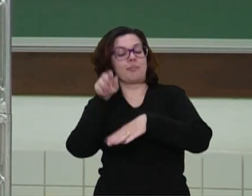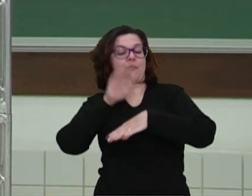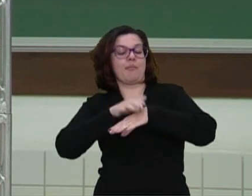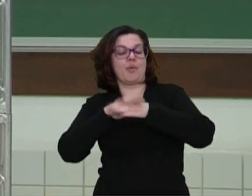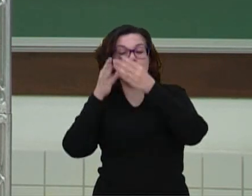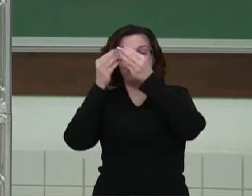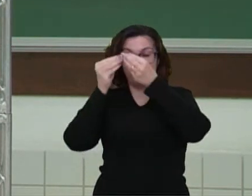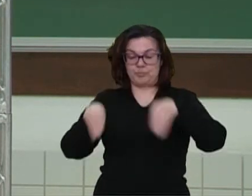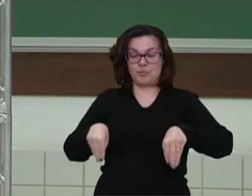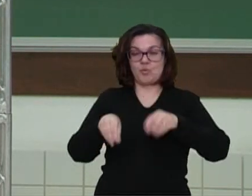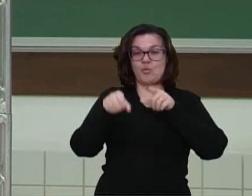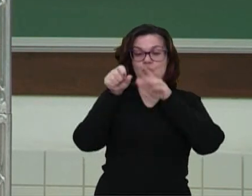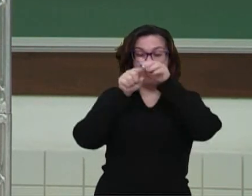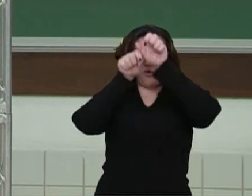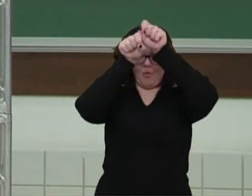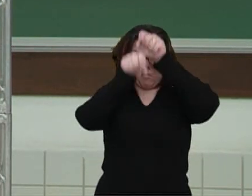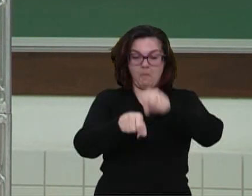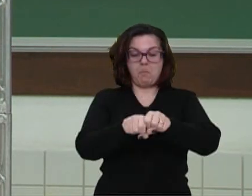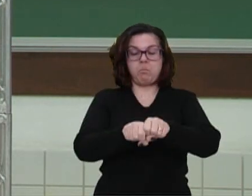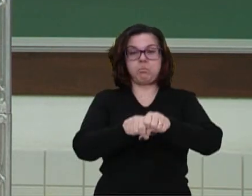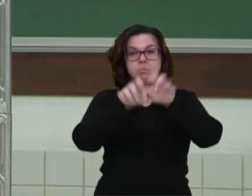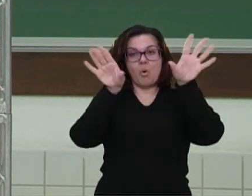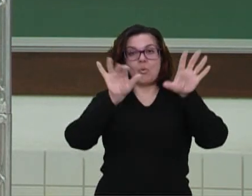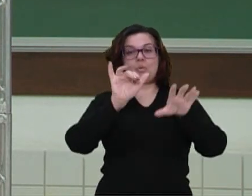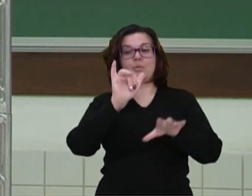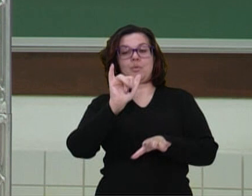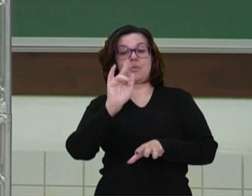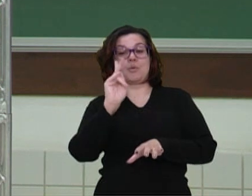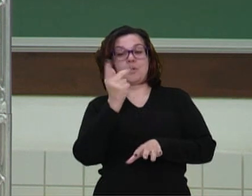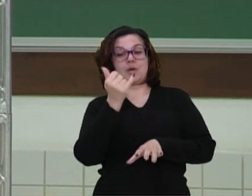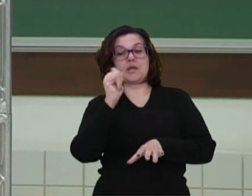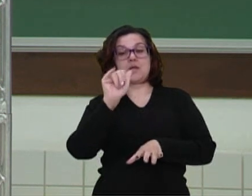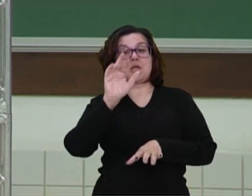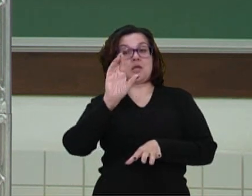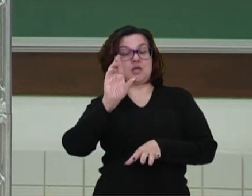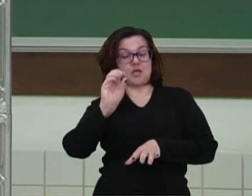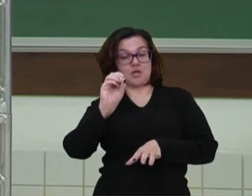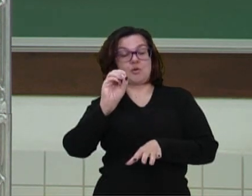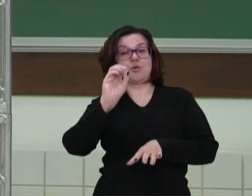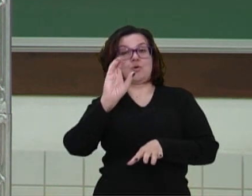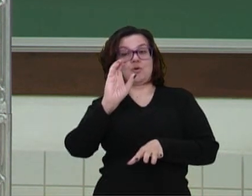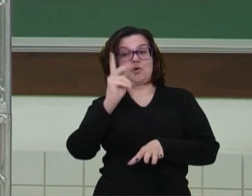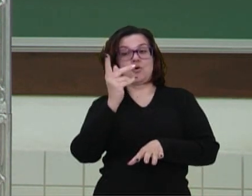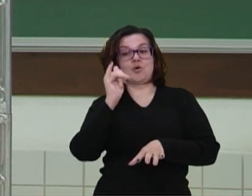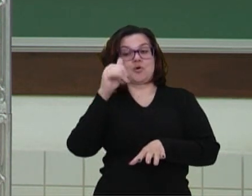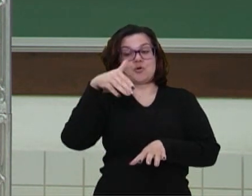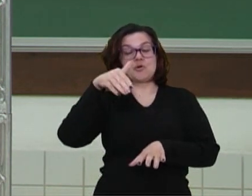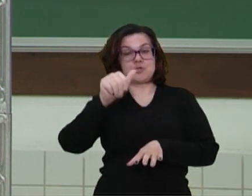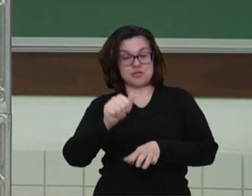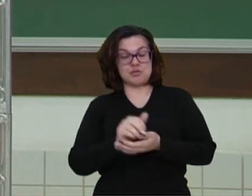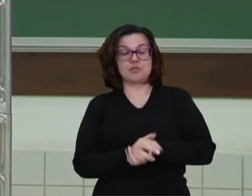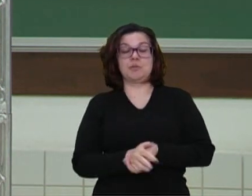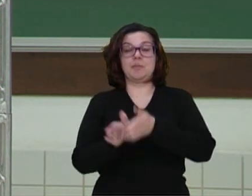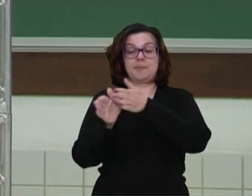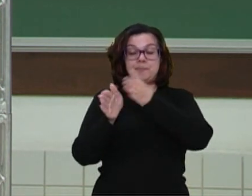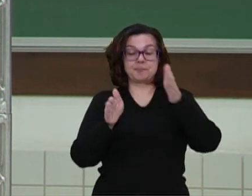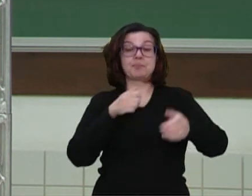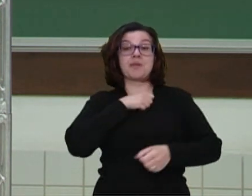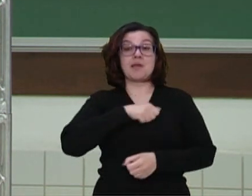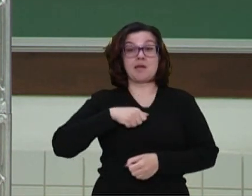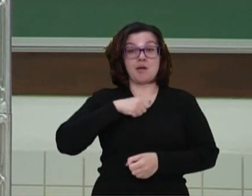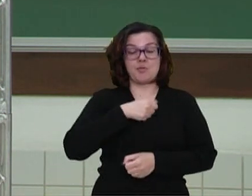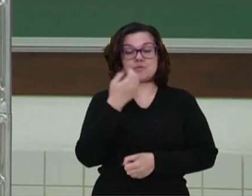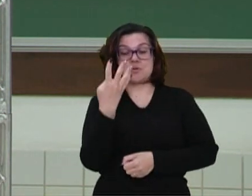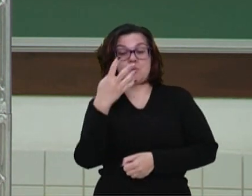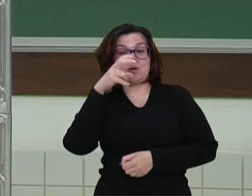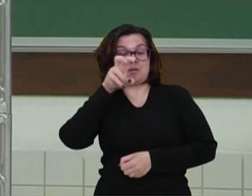após a detonação da bomba em Hiroshima, dia 6 de agosto de 45. Então, dia 8 para o dia 9 de agosto daquele mesmo ano, os